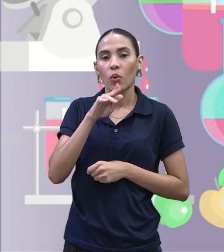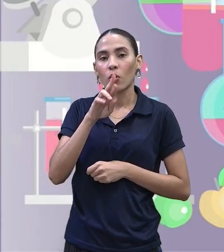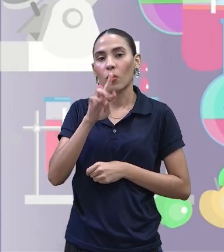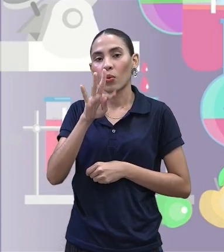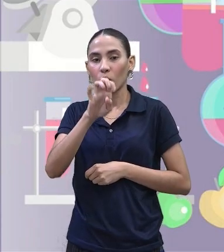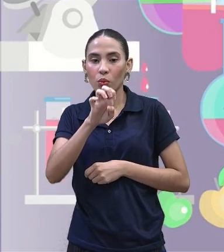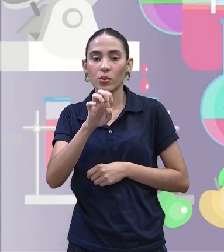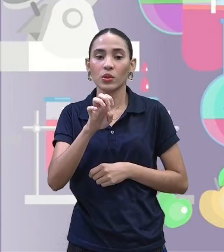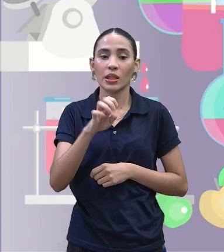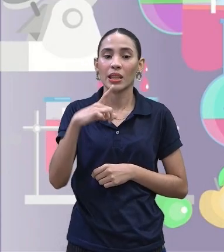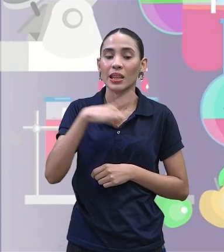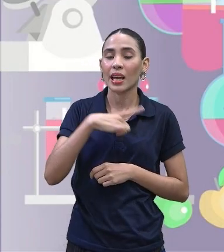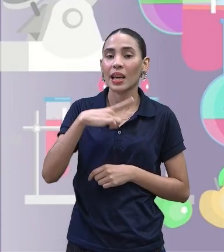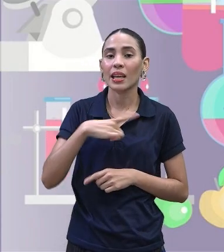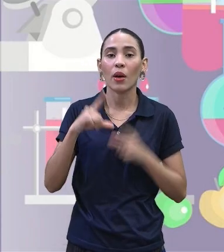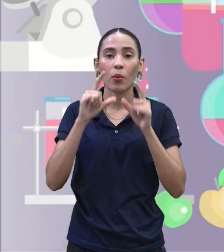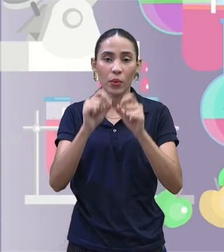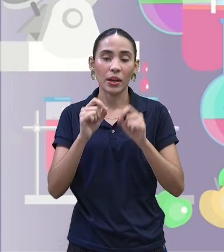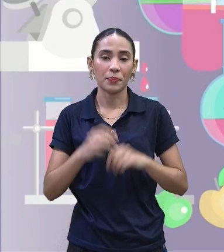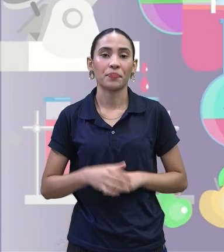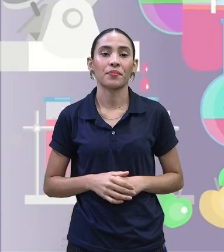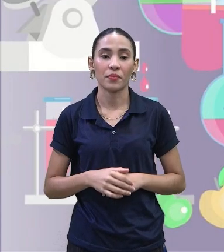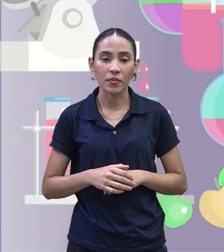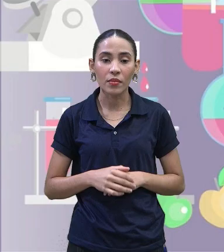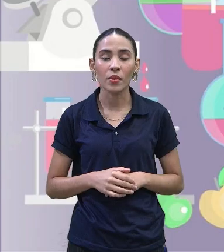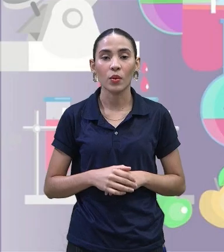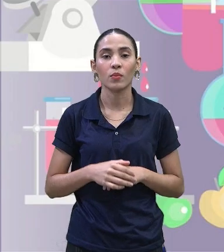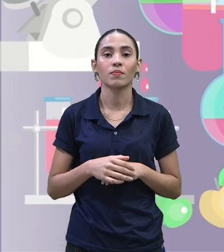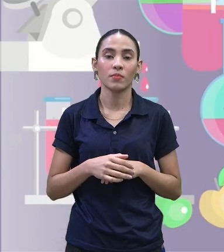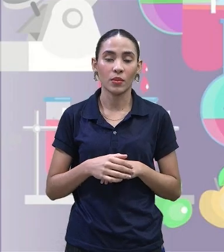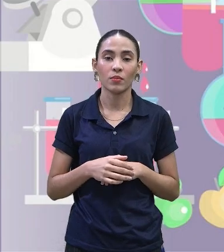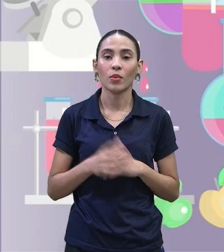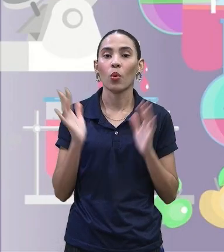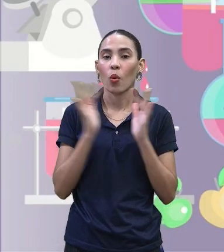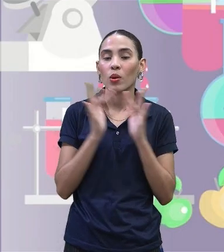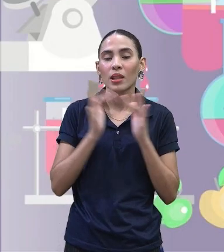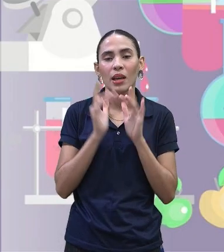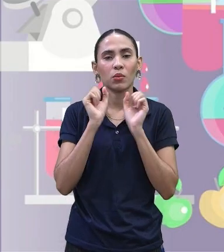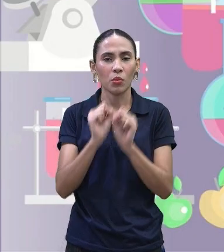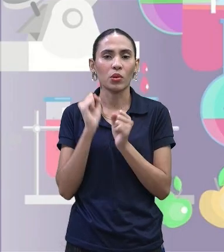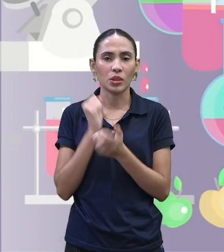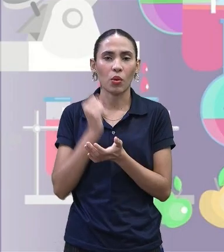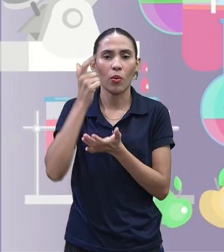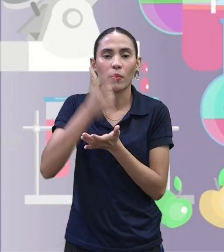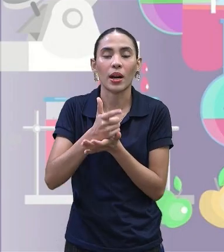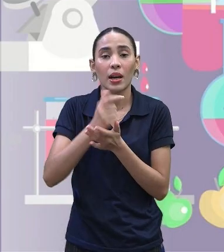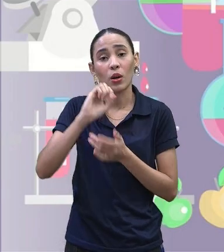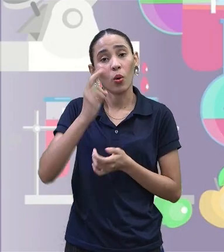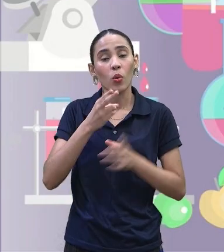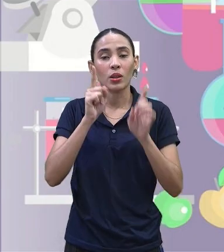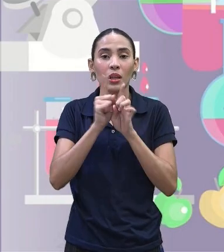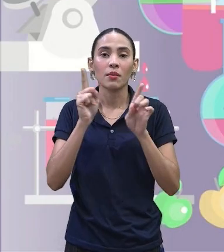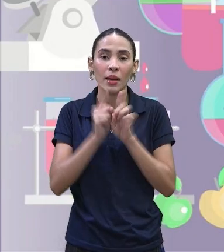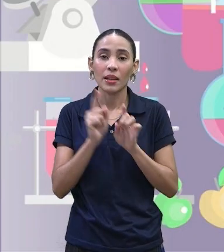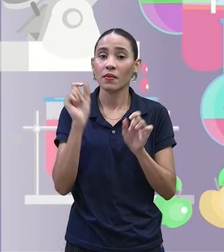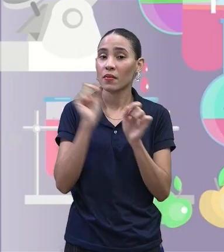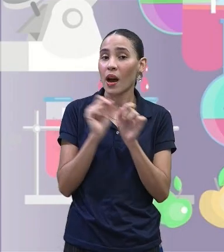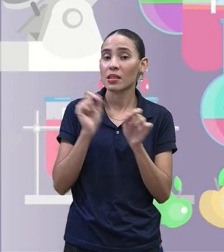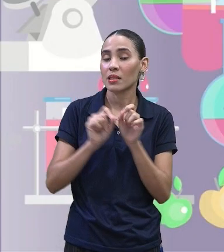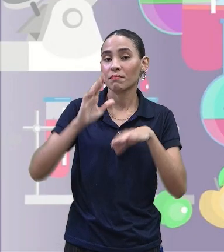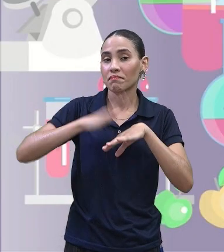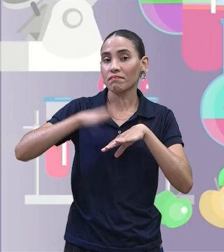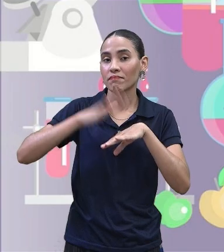que a gente tenha, então, aí o acesso, a gente possa comprar iogurte ou possa mesmo fazer